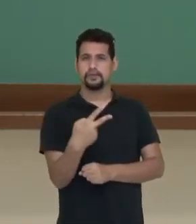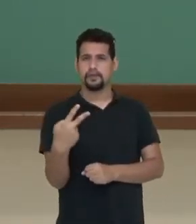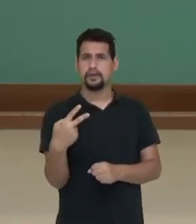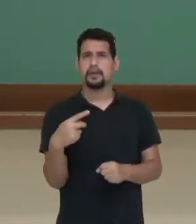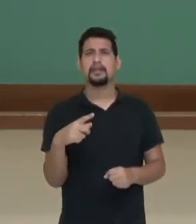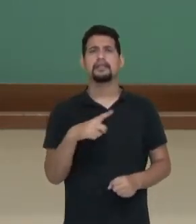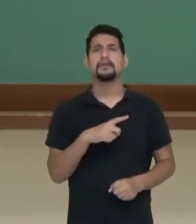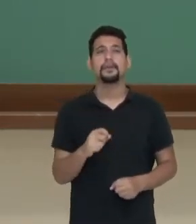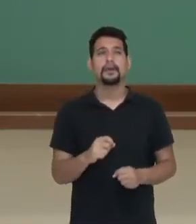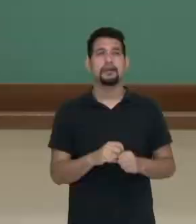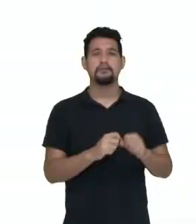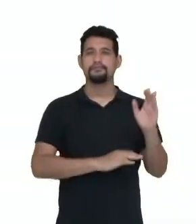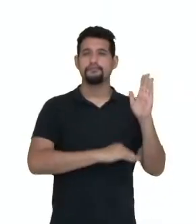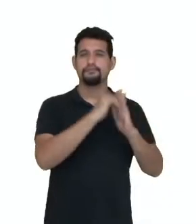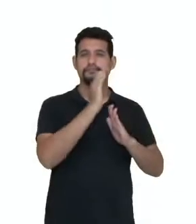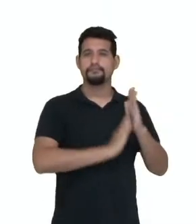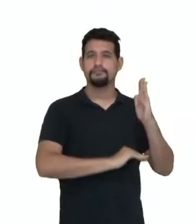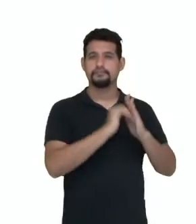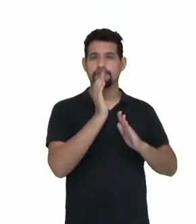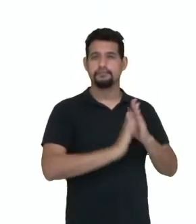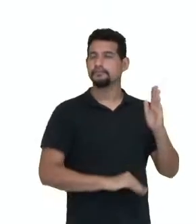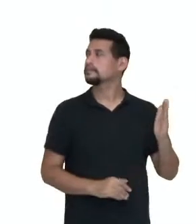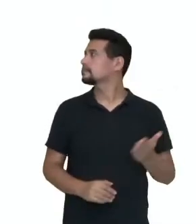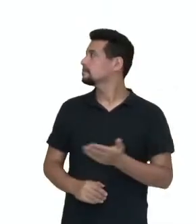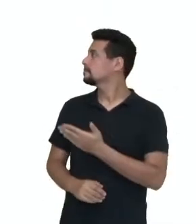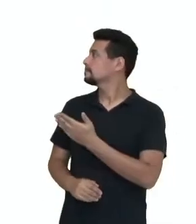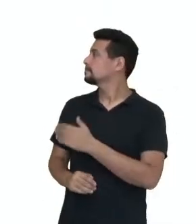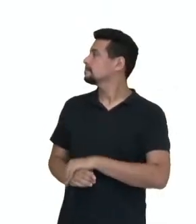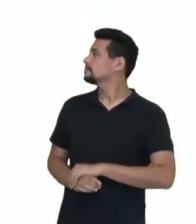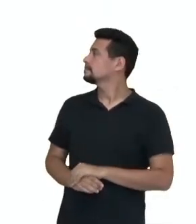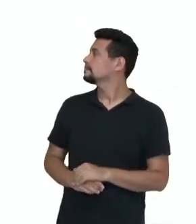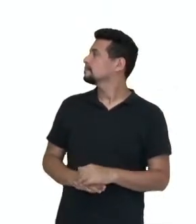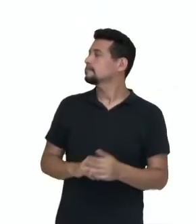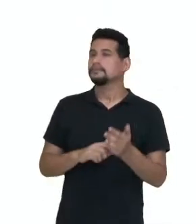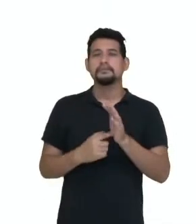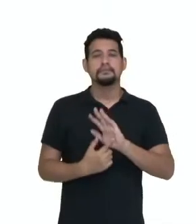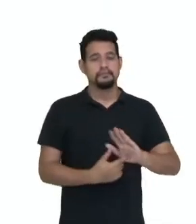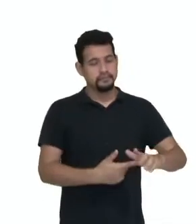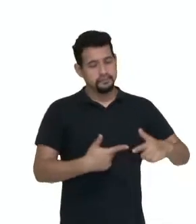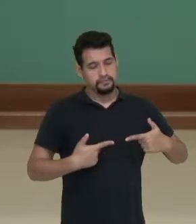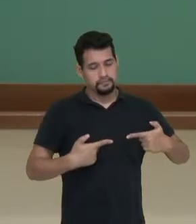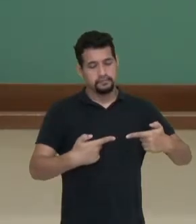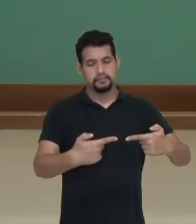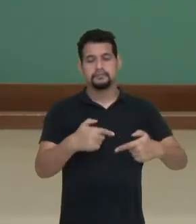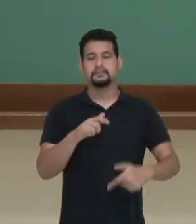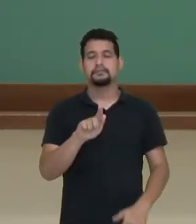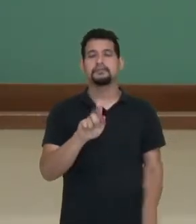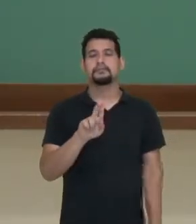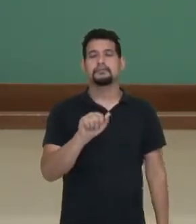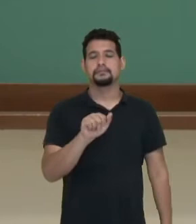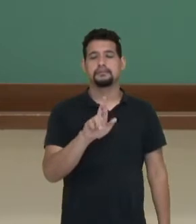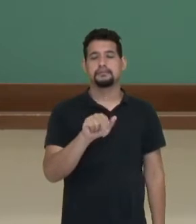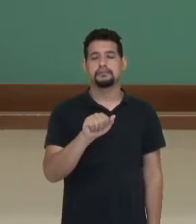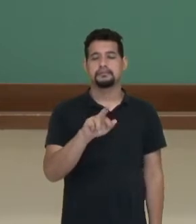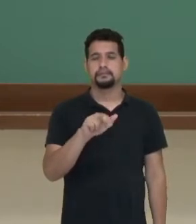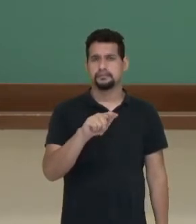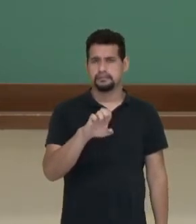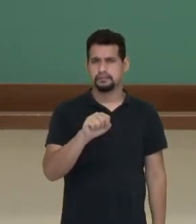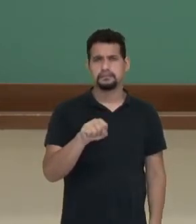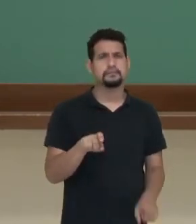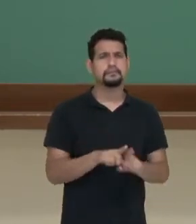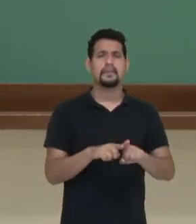um belo quadro do Vitor Meireles, mostrando justamente a Batalha de Guararapes. E